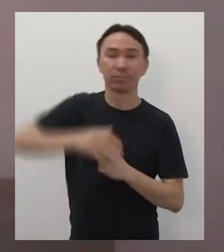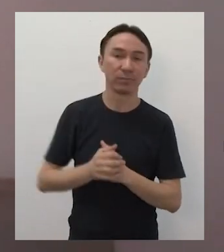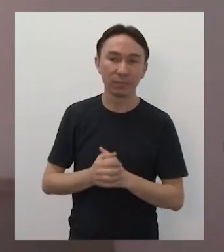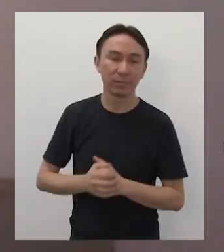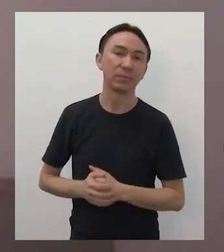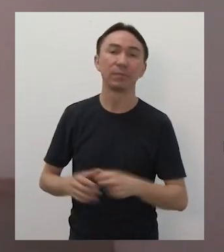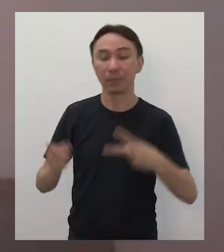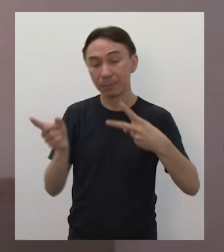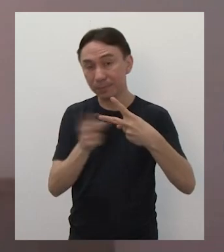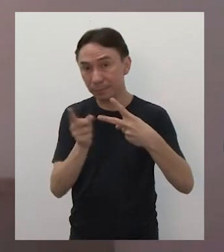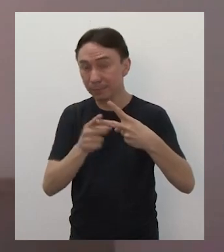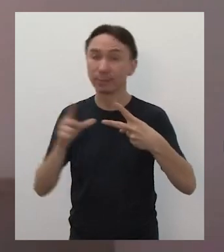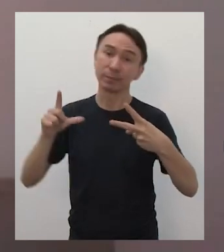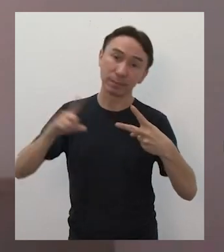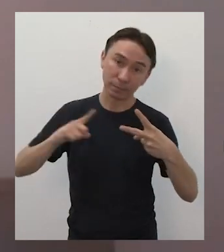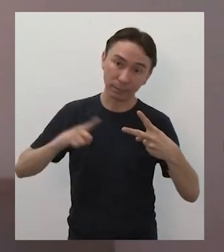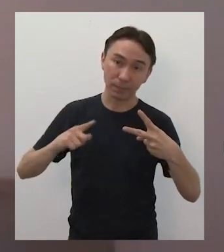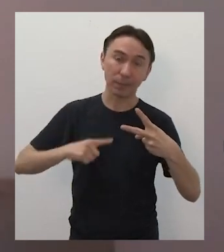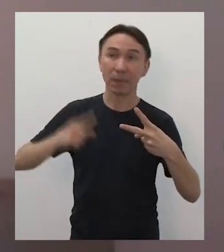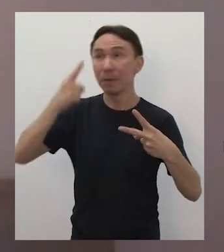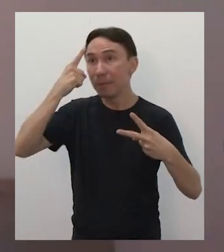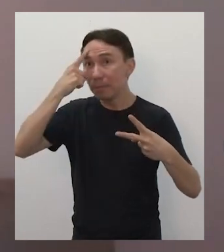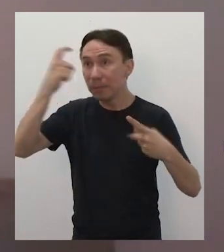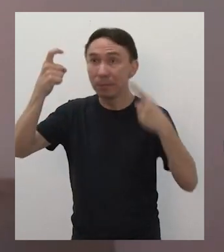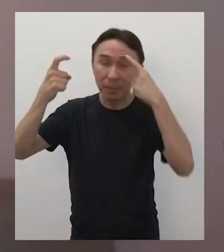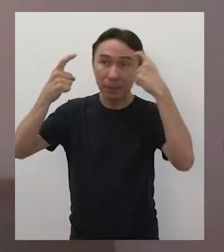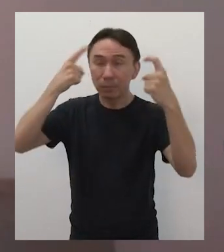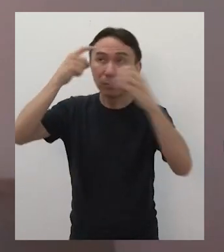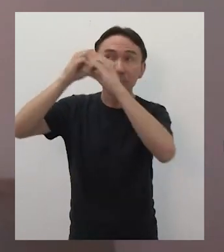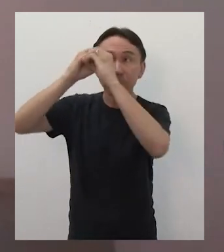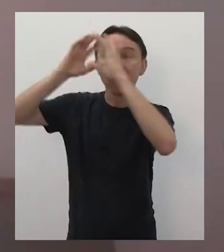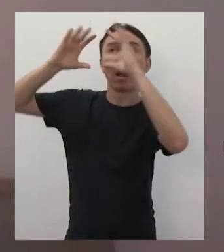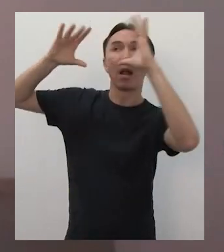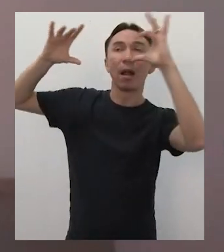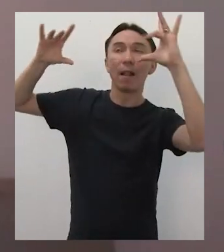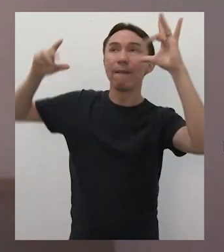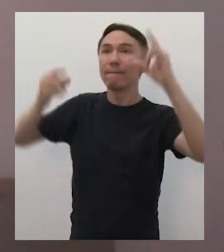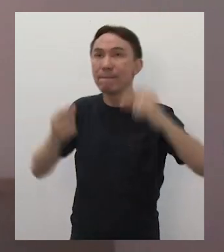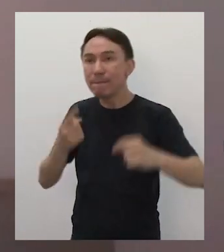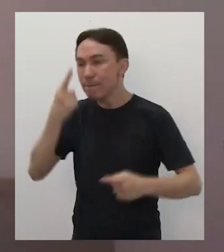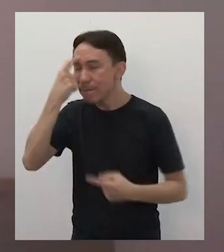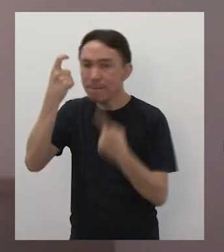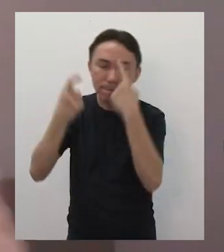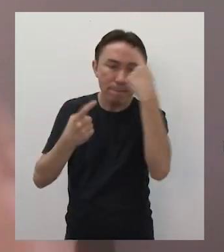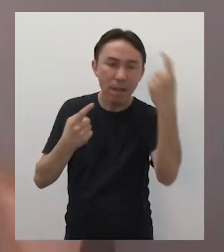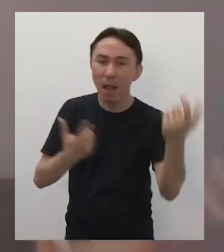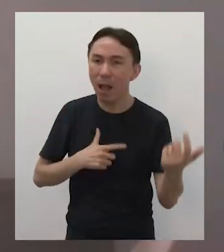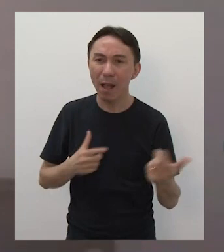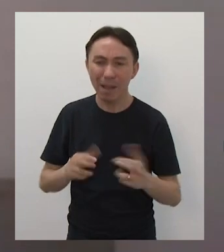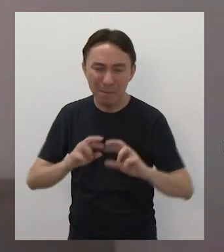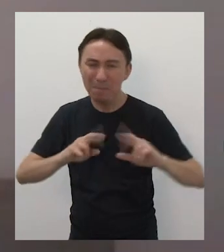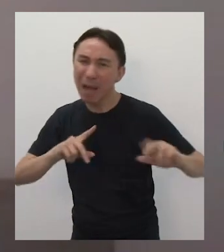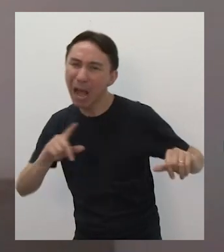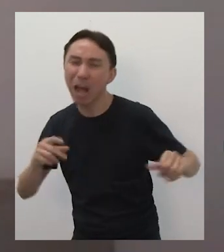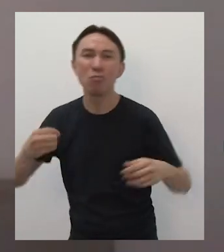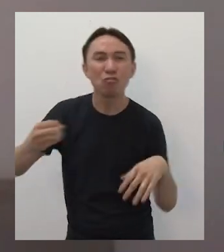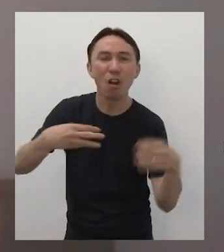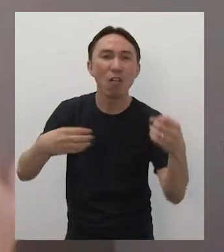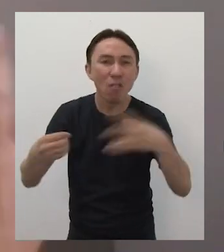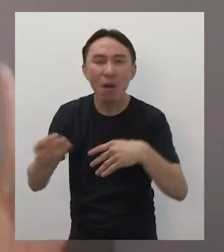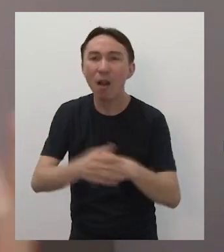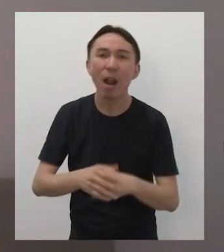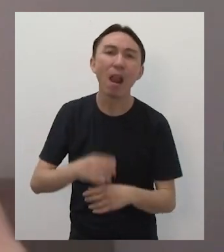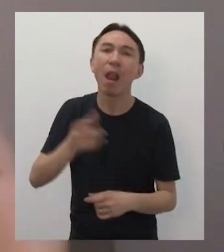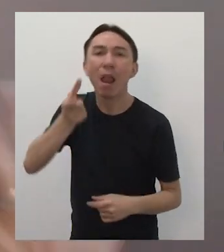imaginação criativa, que é o pensar fora da caixa, que é gerar novas ideias, né? Ideias interessantes,